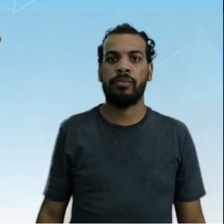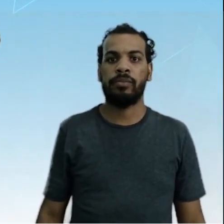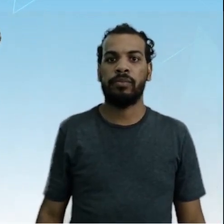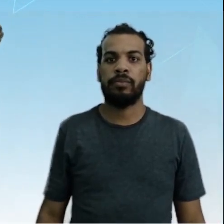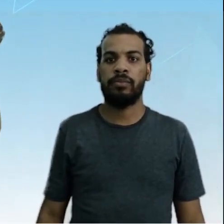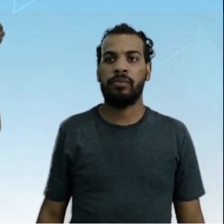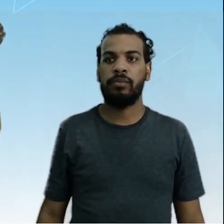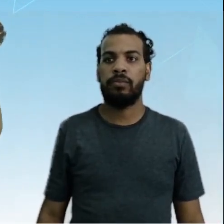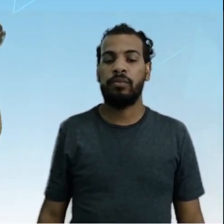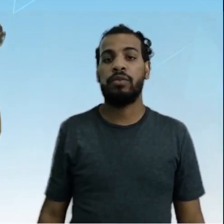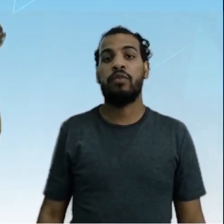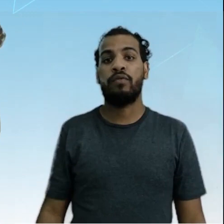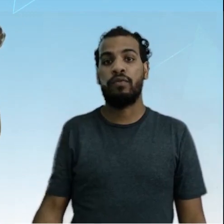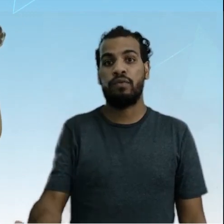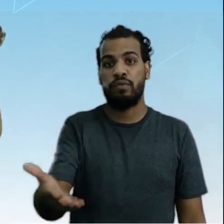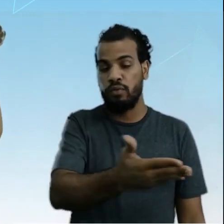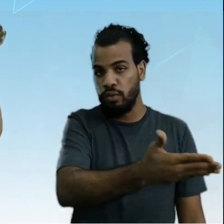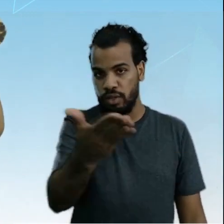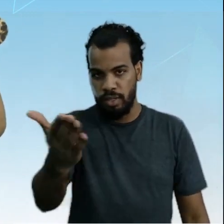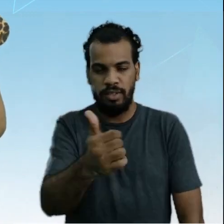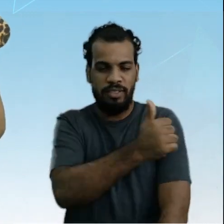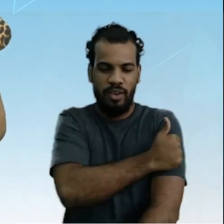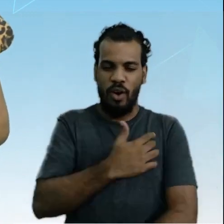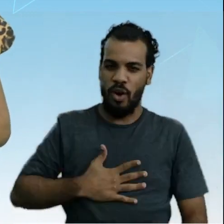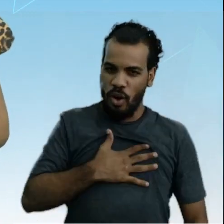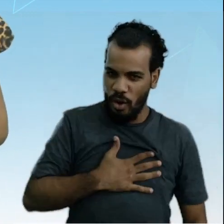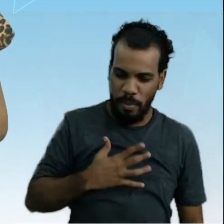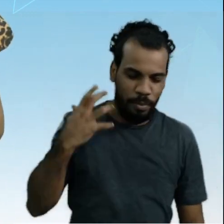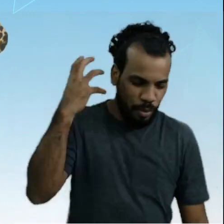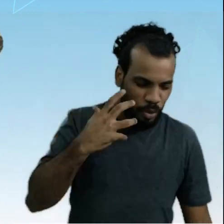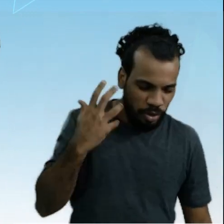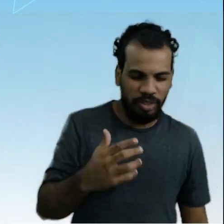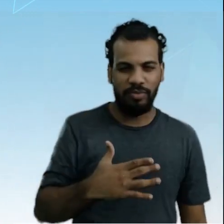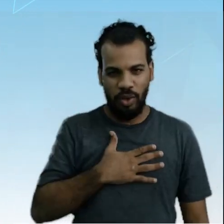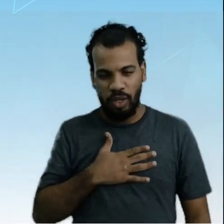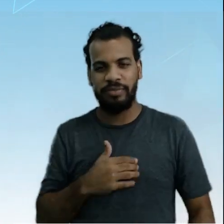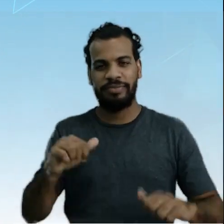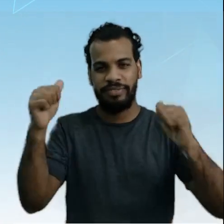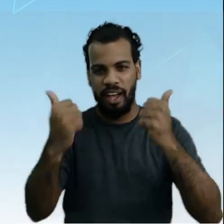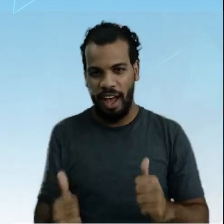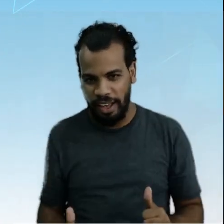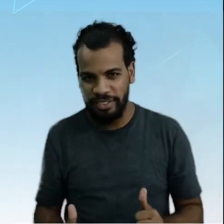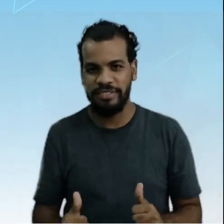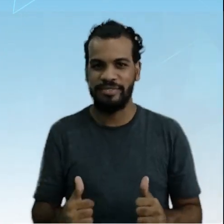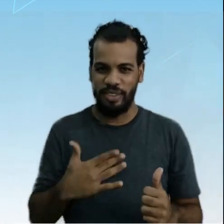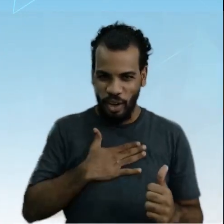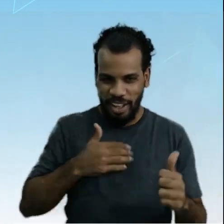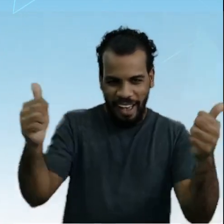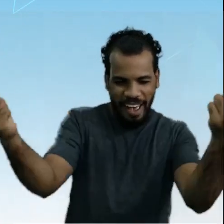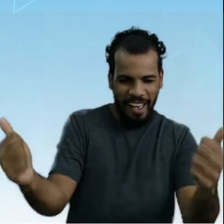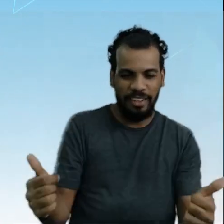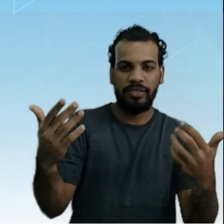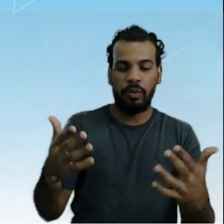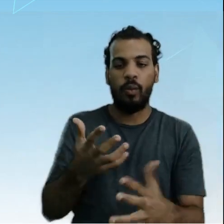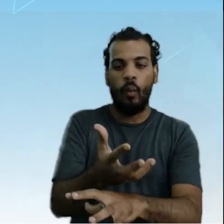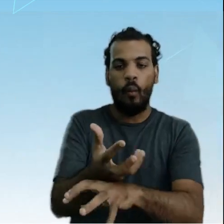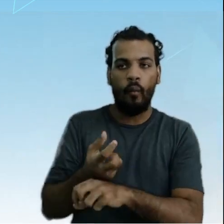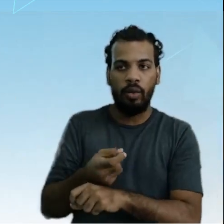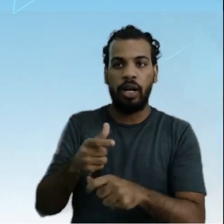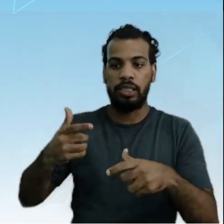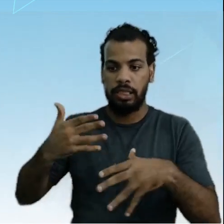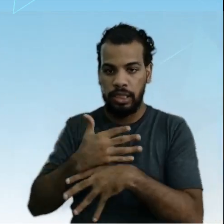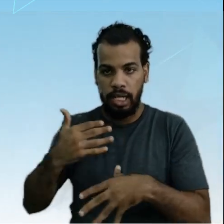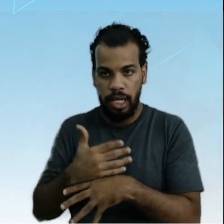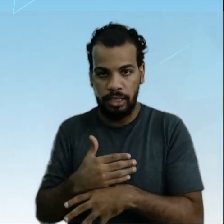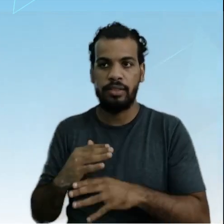estudante aí que gosta de música, que gosta de arte, é importante lembrar que o sertão, a cidade,